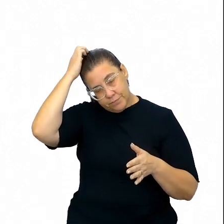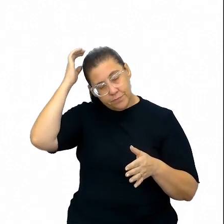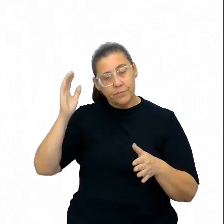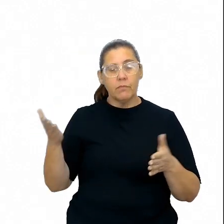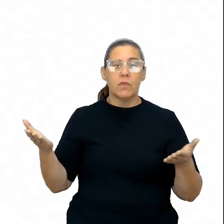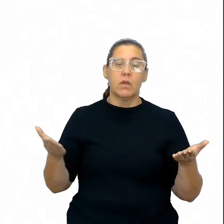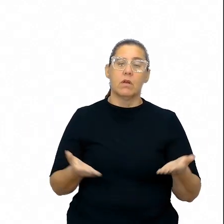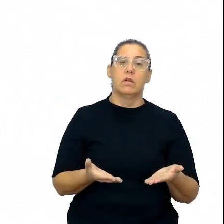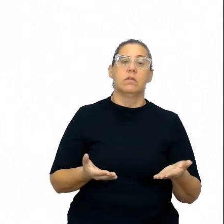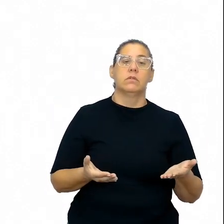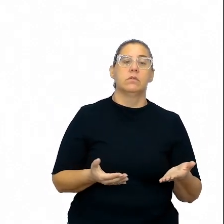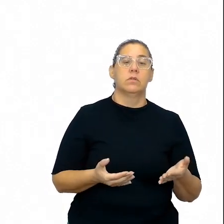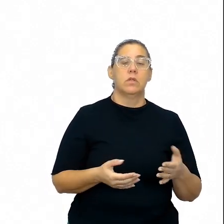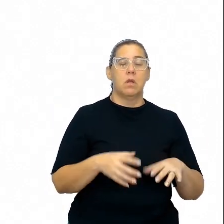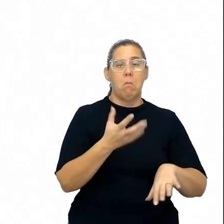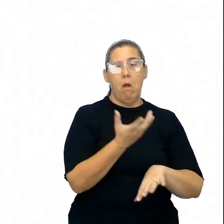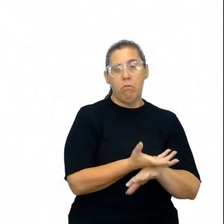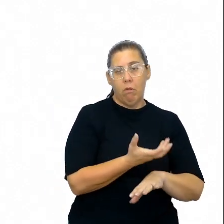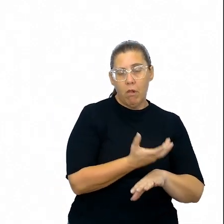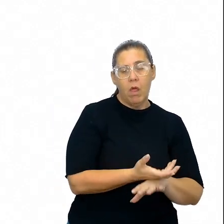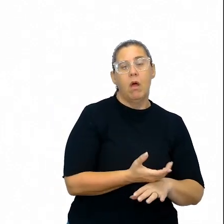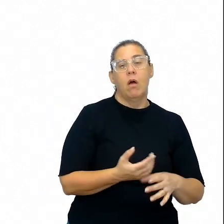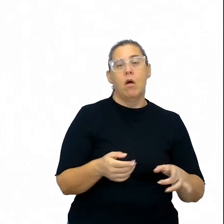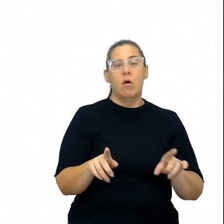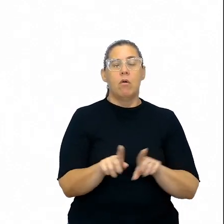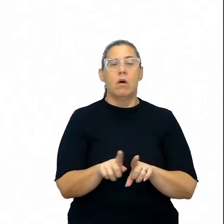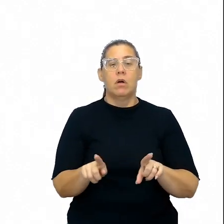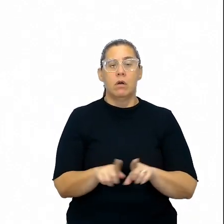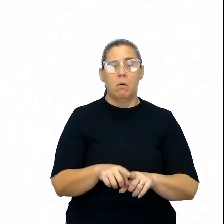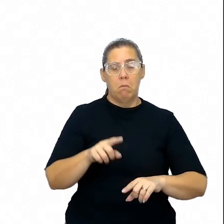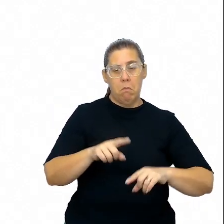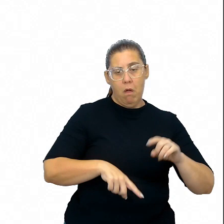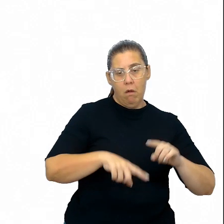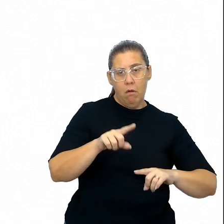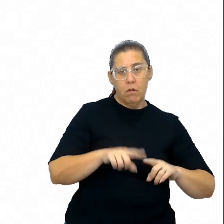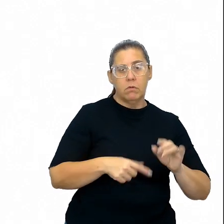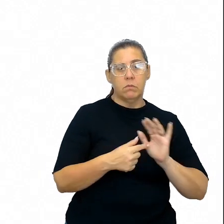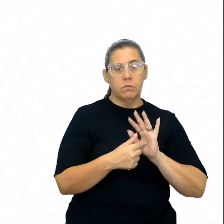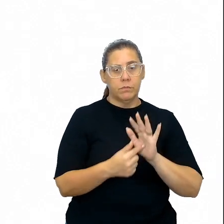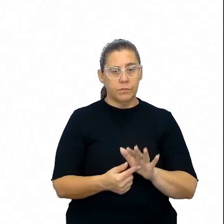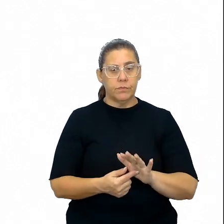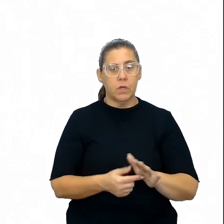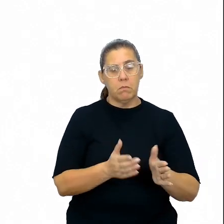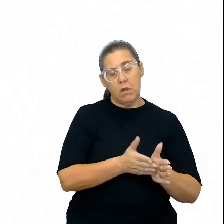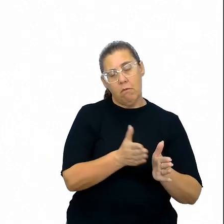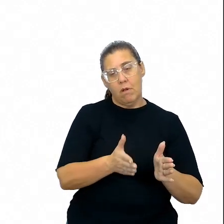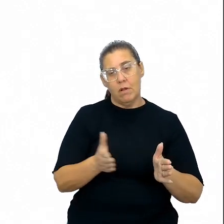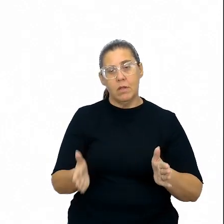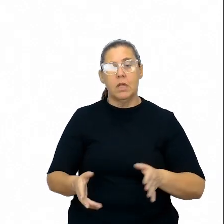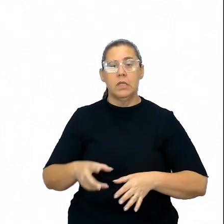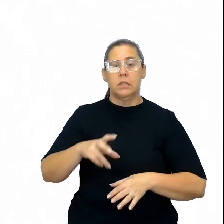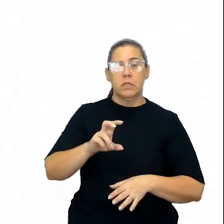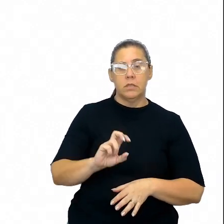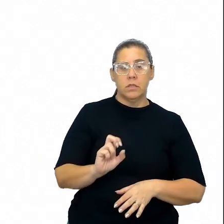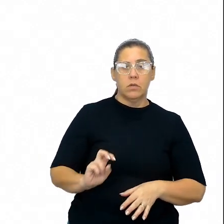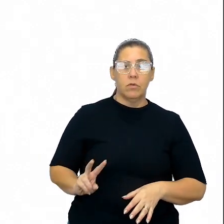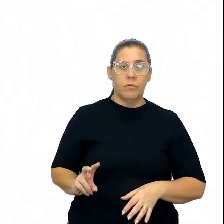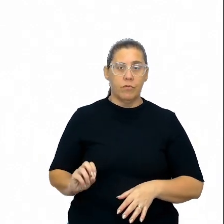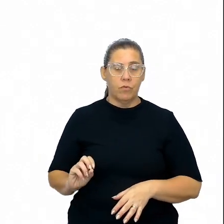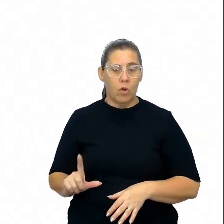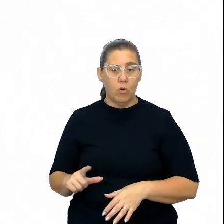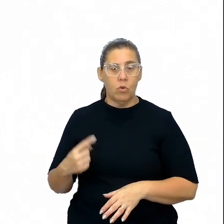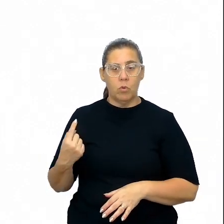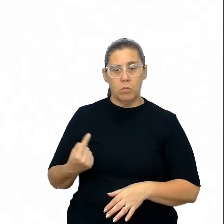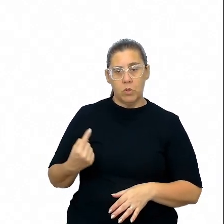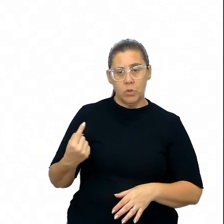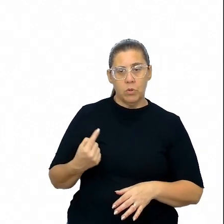está trabalhando, o embasamento teórico, nós apresentamos a nossa situação de aprendizagem 5 do volume 1, da parte 2 do material Aprender Sempre, da primeira